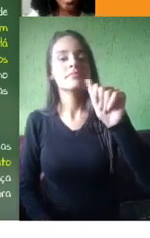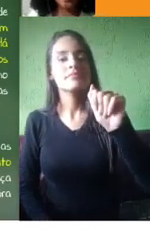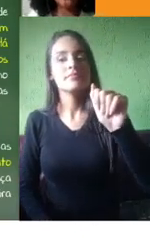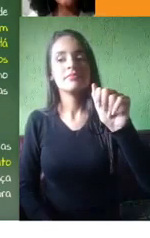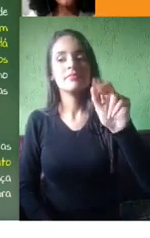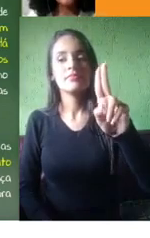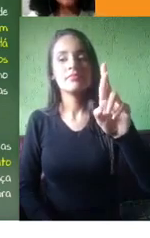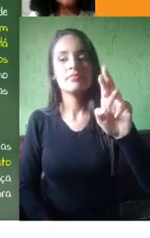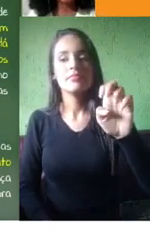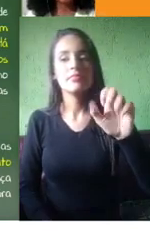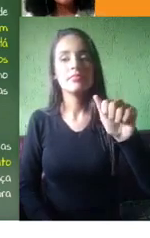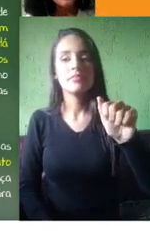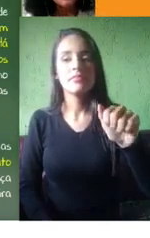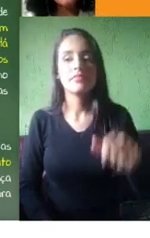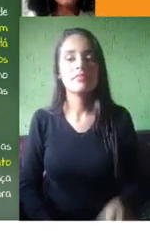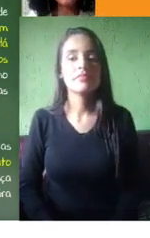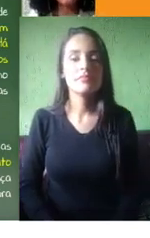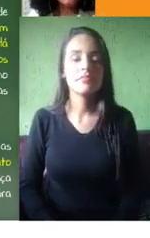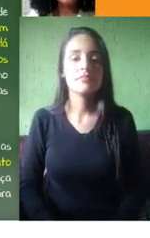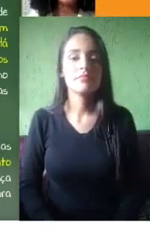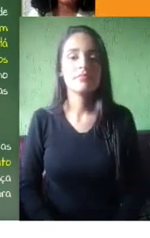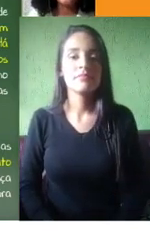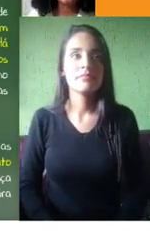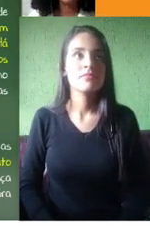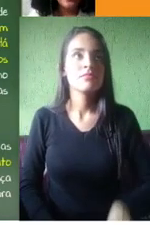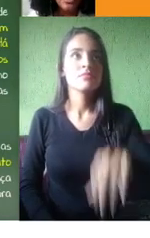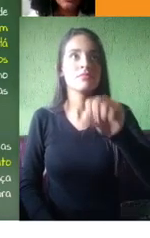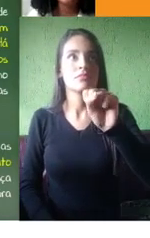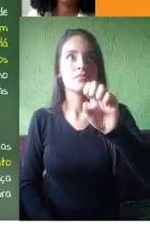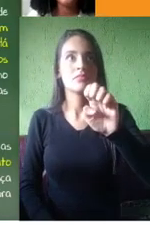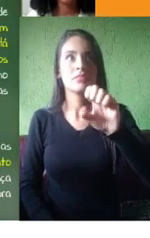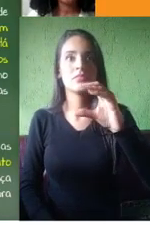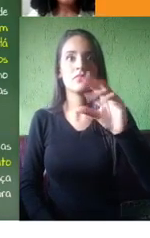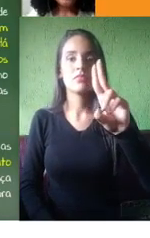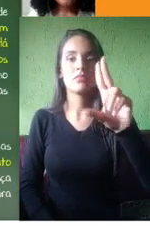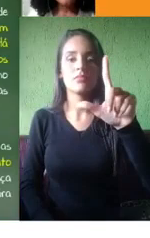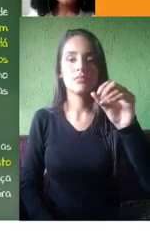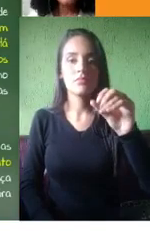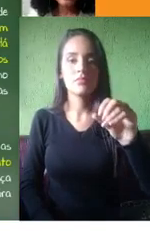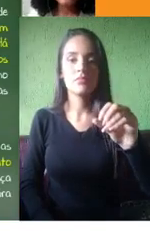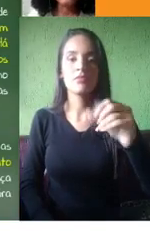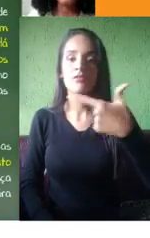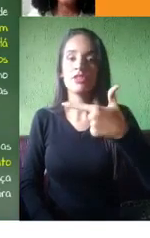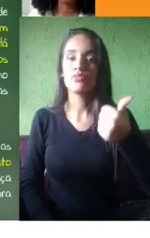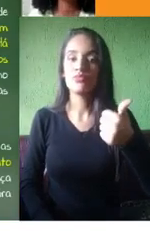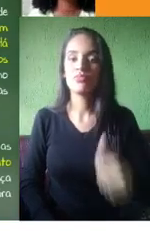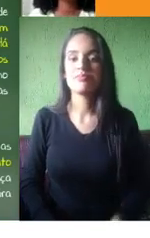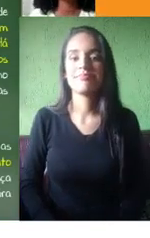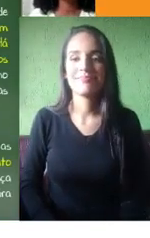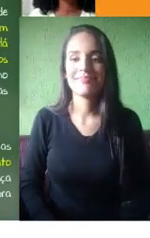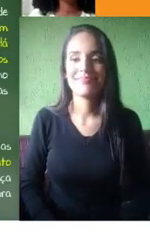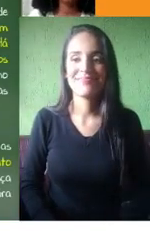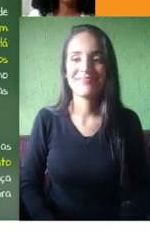2 parágrafos? Para só depois a gente ver o título, para a gente ver como o título resume bem o texto. O título